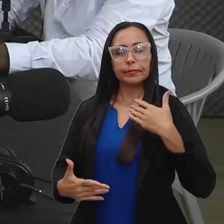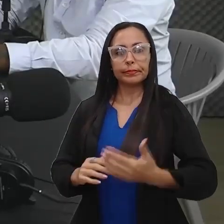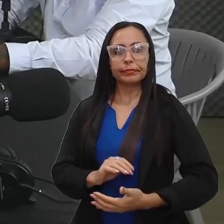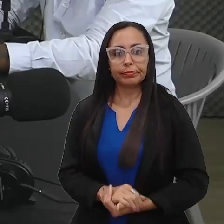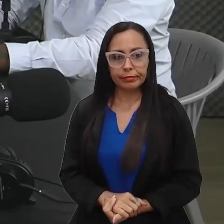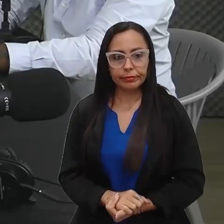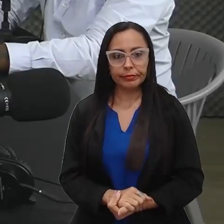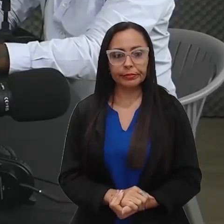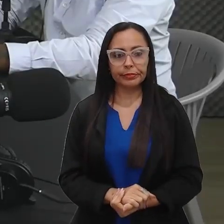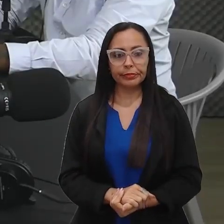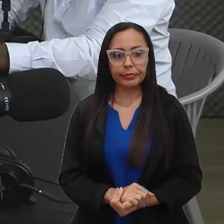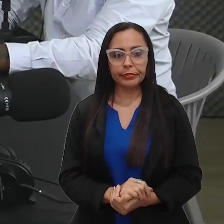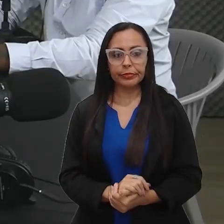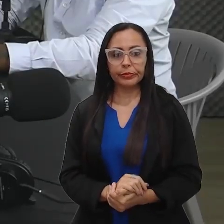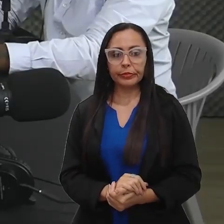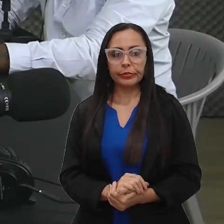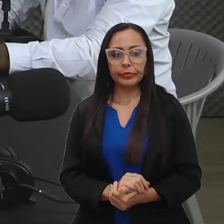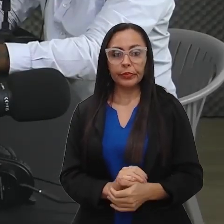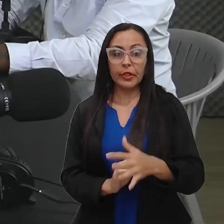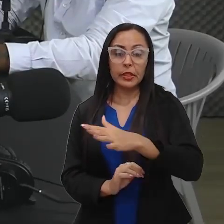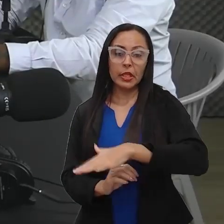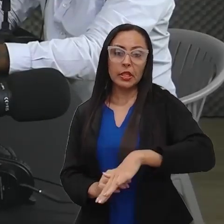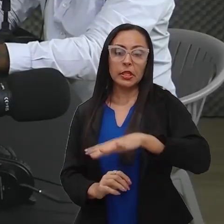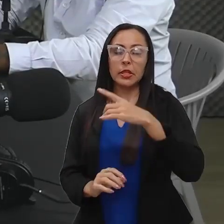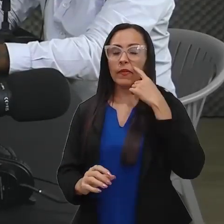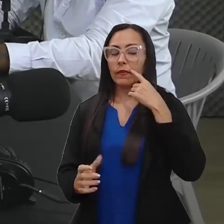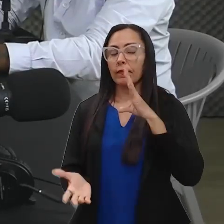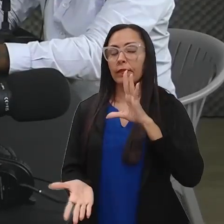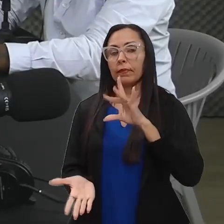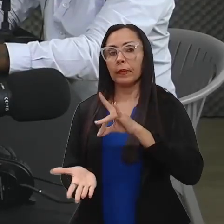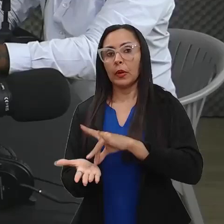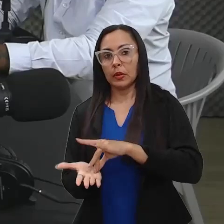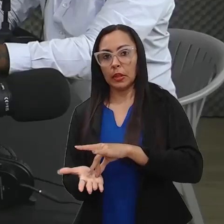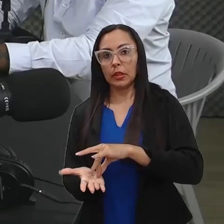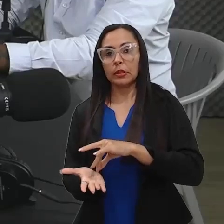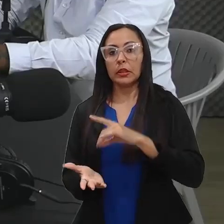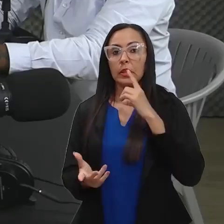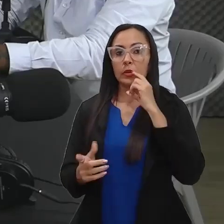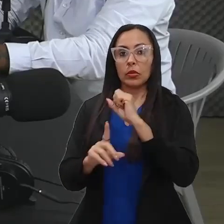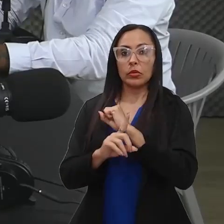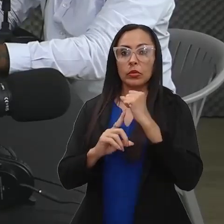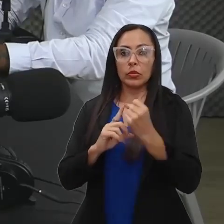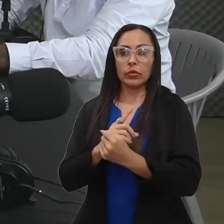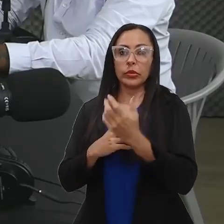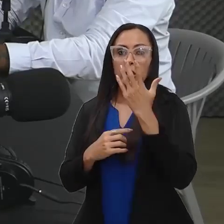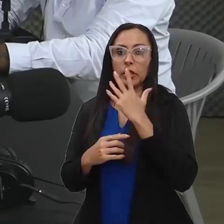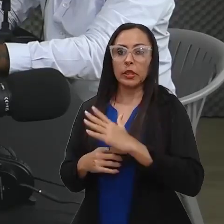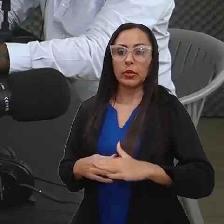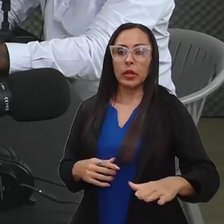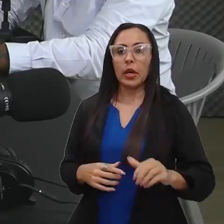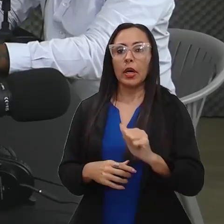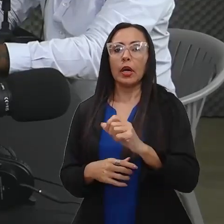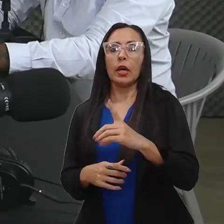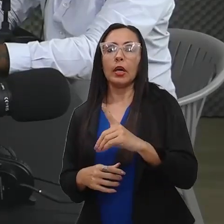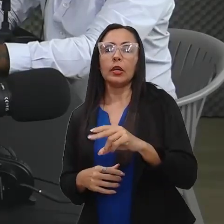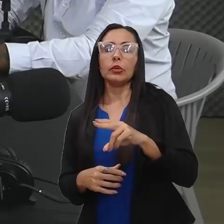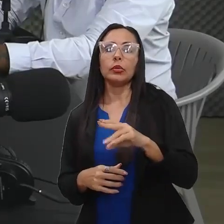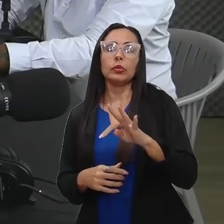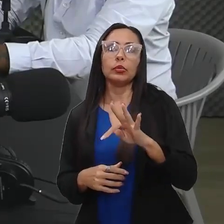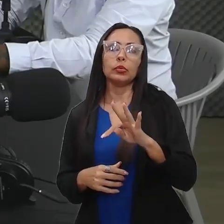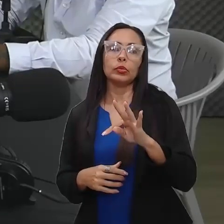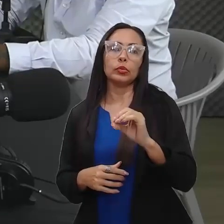né, desse fator que a gente chama na sociologia da criança de adultocentrismo,